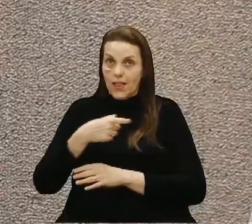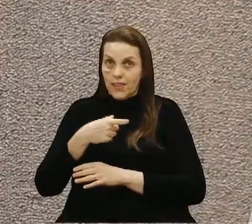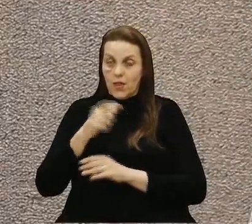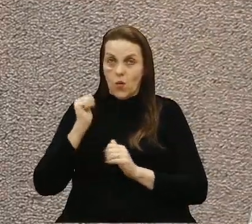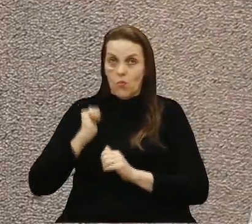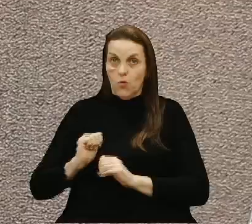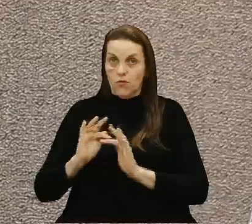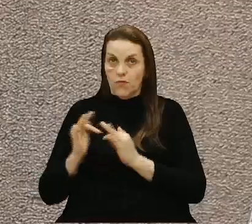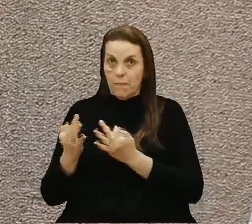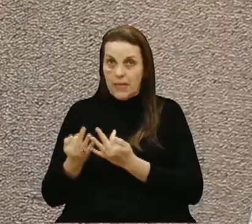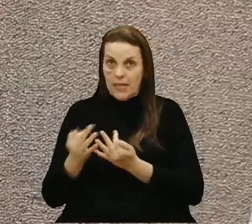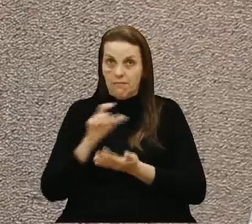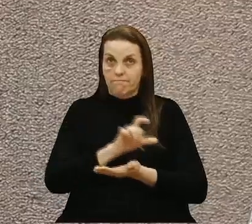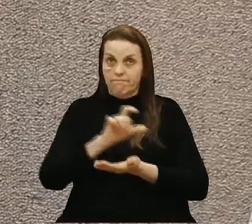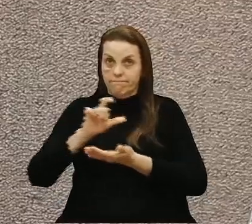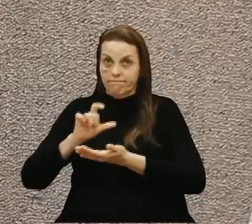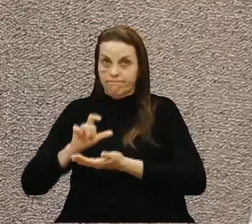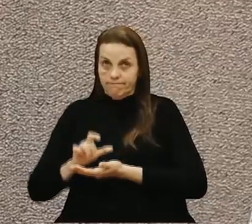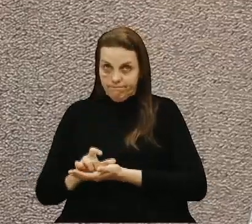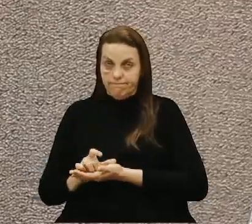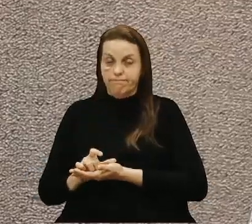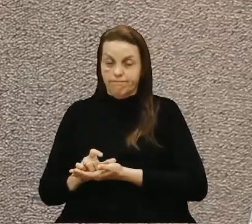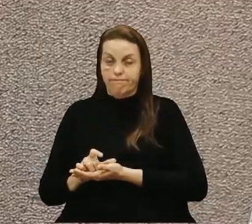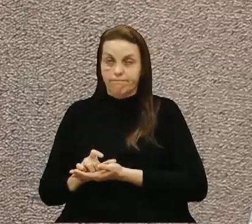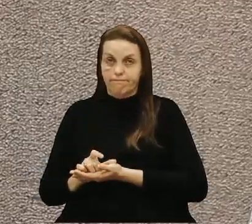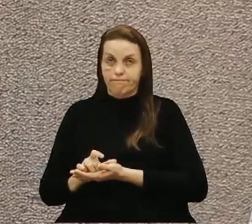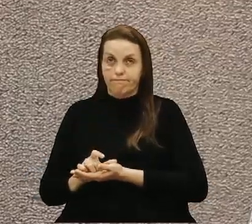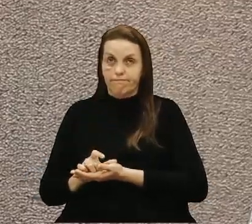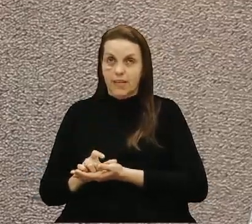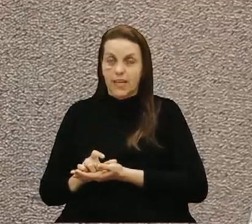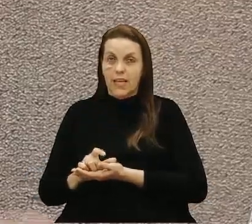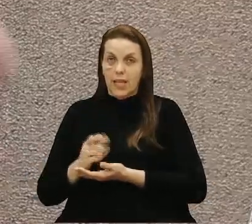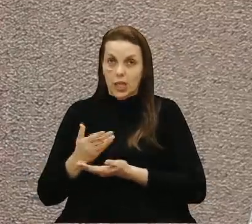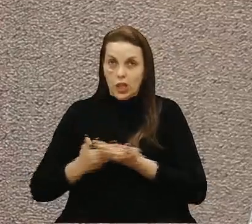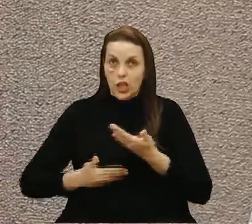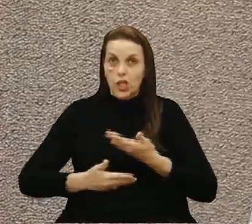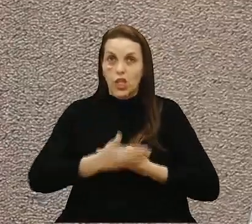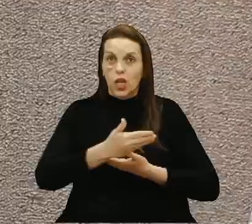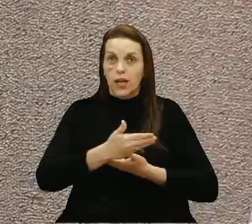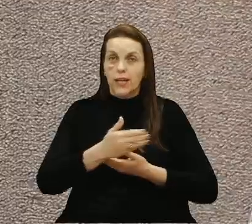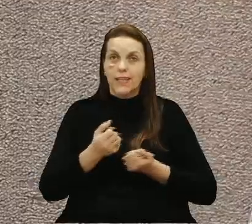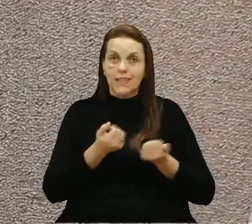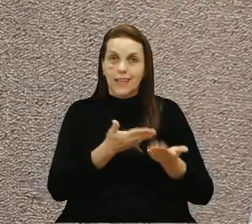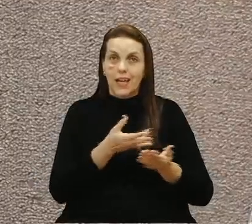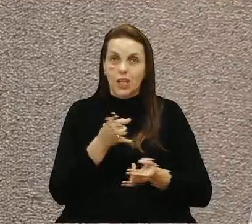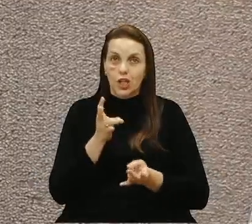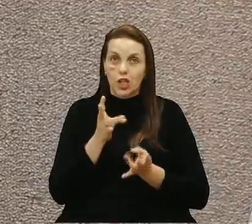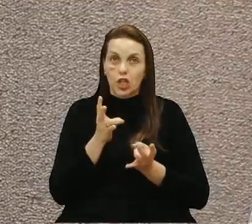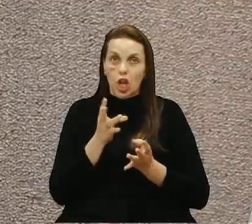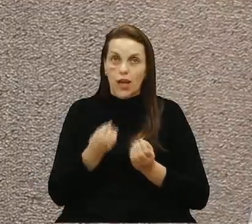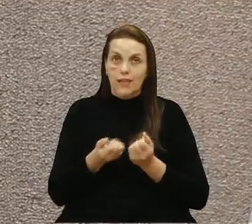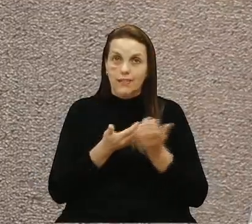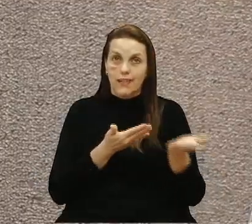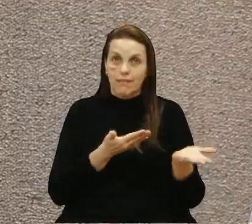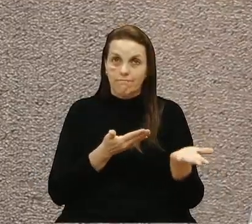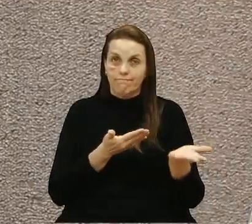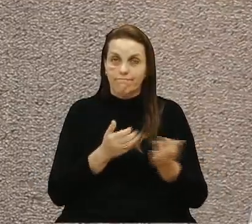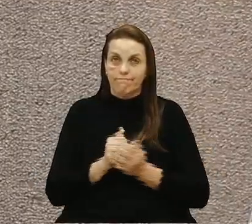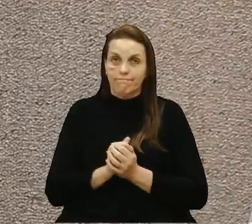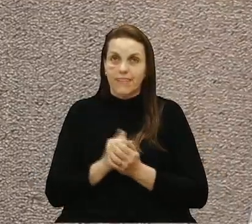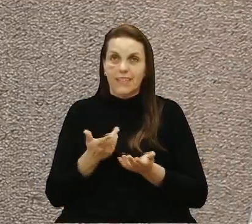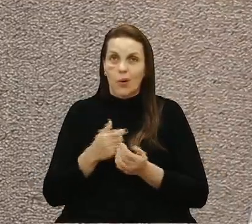Família, fica com o cartão dele, tá? E em troca dá a droga para ele. Entendeu como é que é?